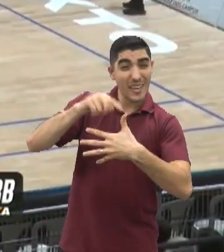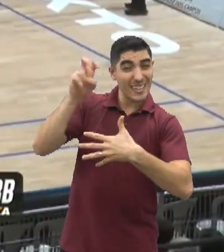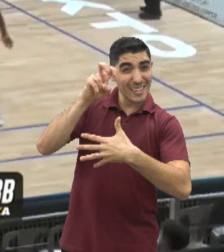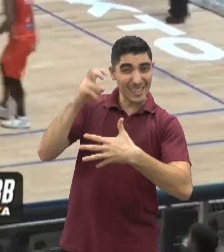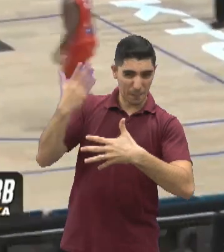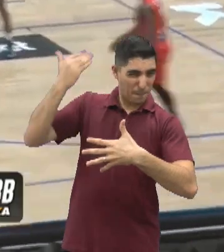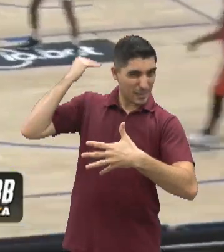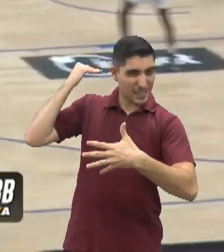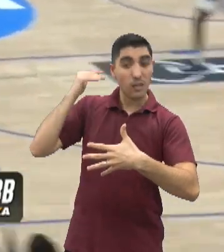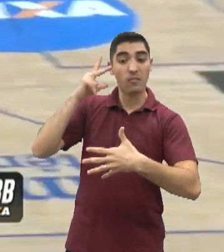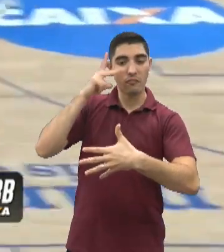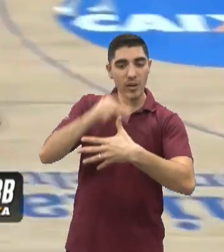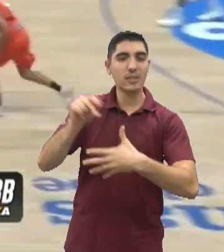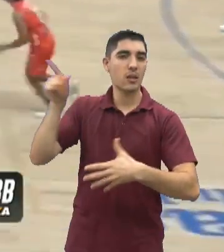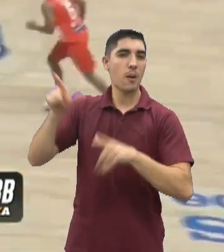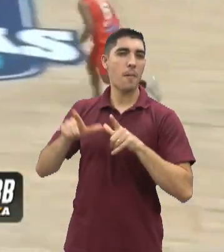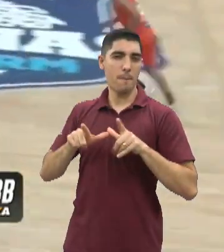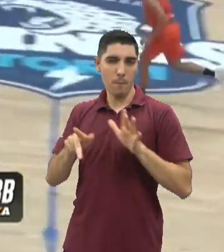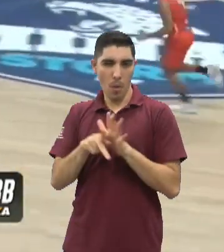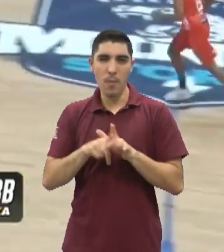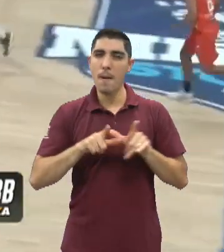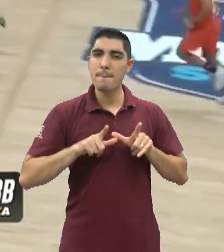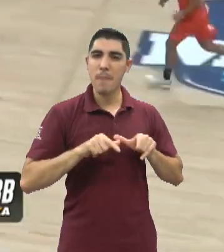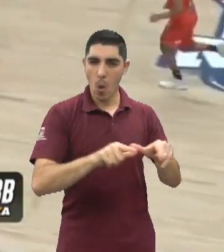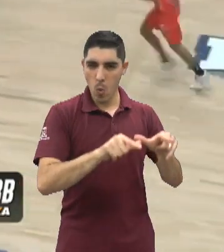lá no ginásio Panela de Pressão pelo placar de